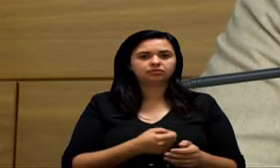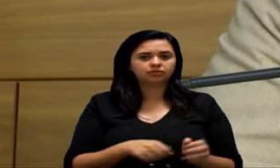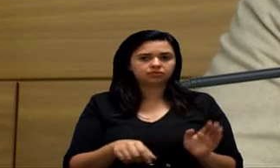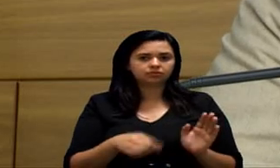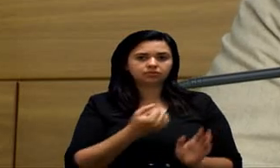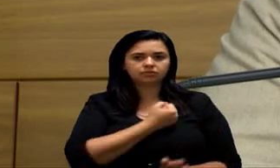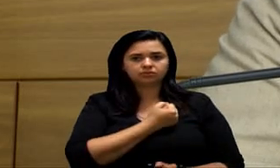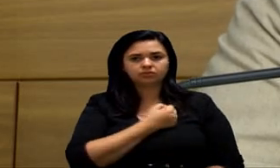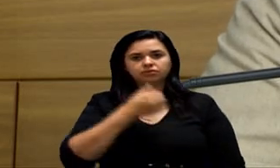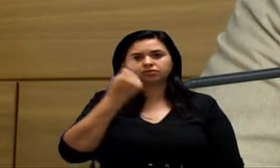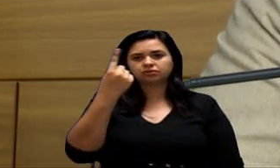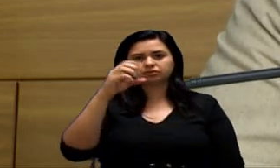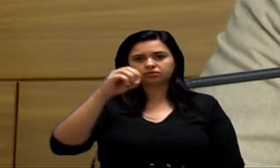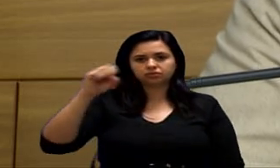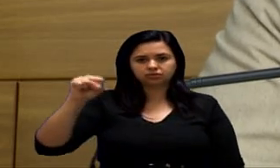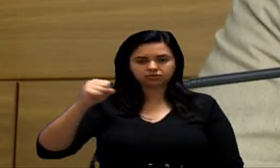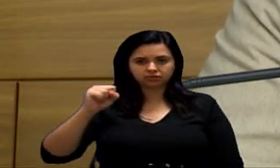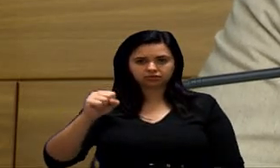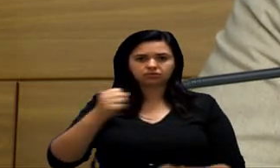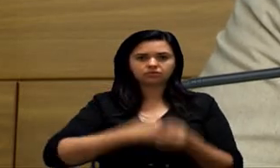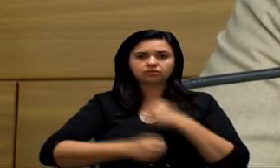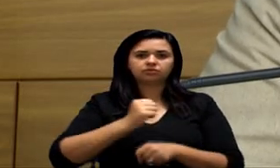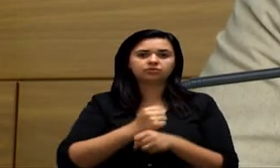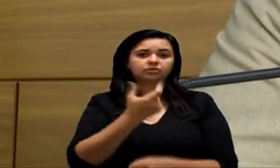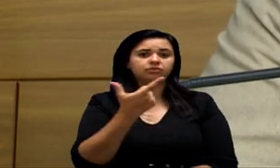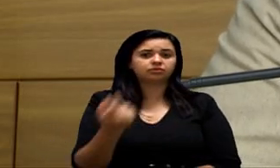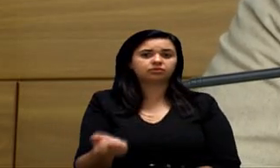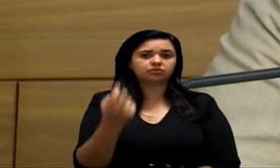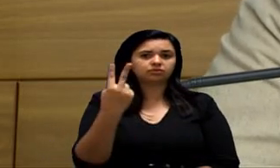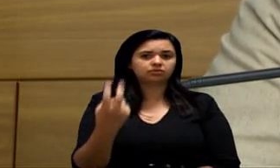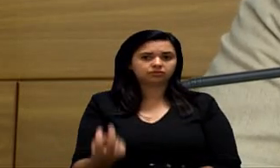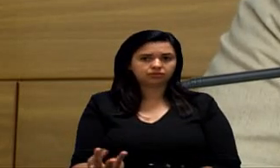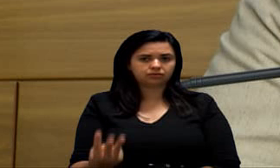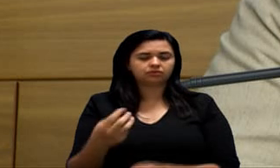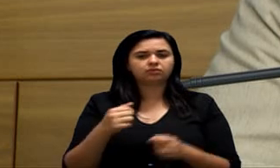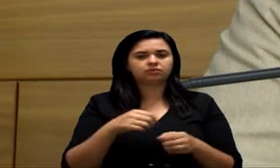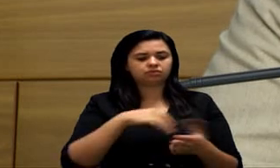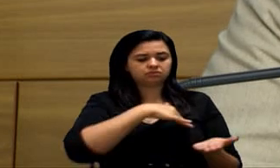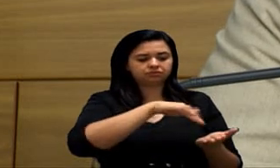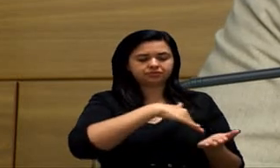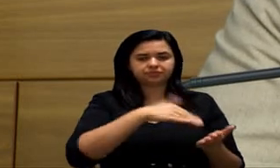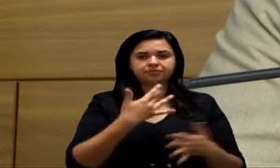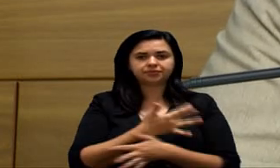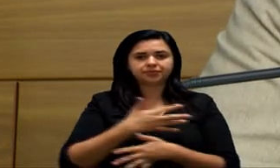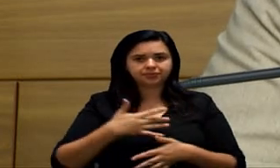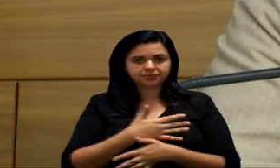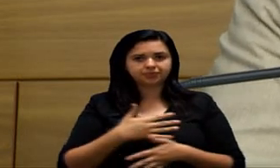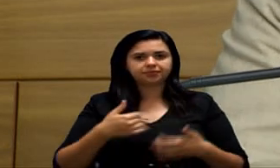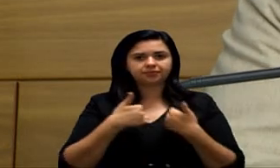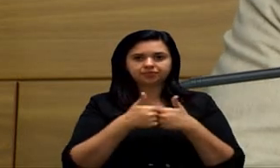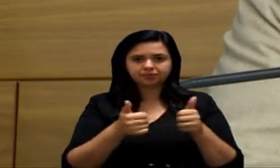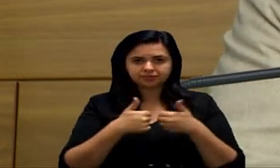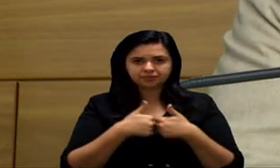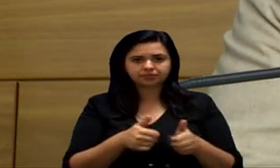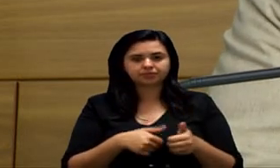número 108/2023 da Secretaria, ofício da Secretaria Municipal de Mobilidade encaminhando